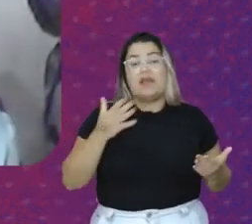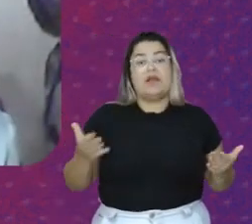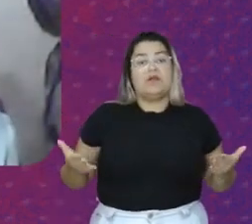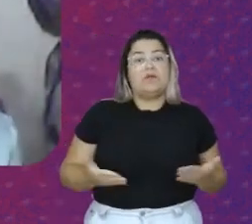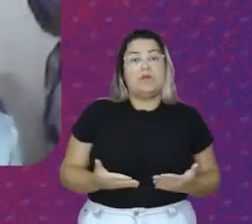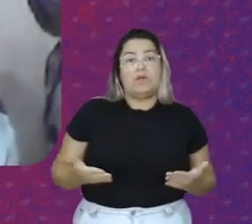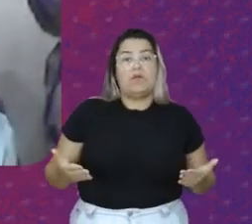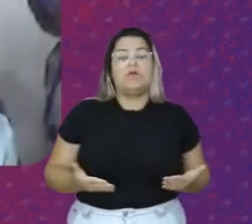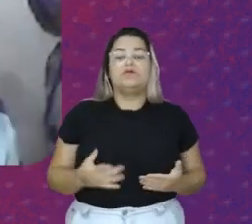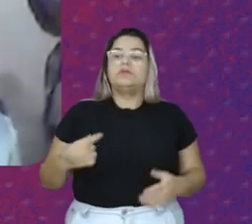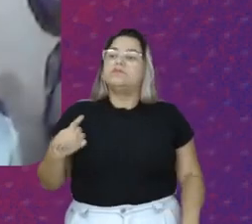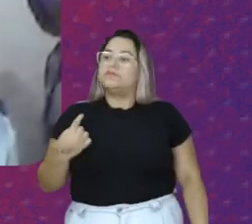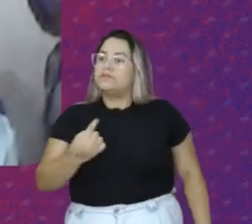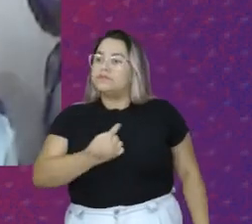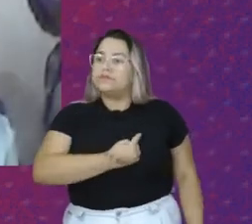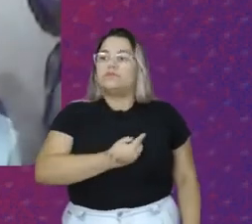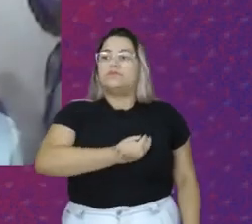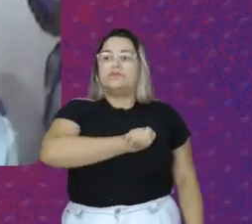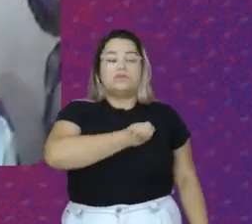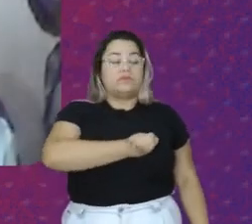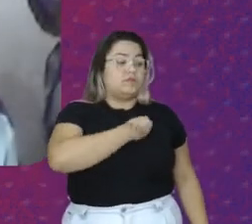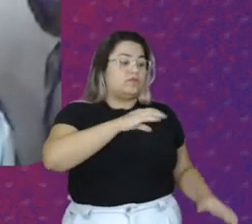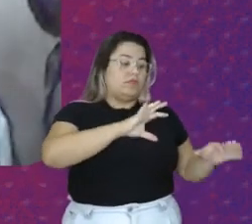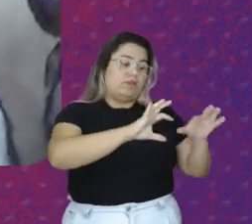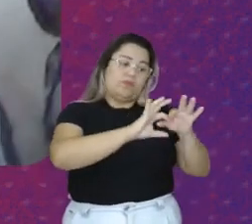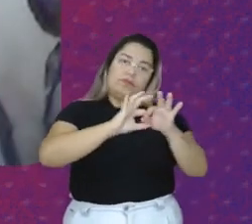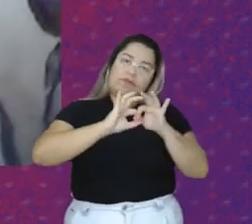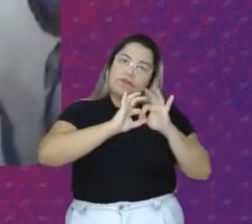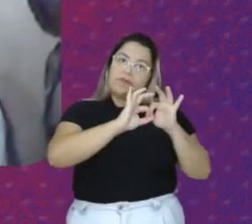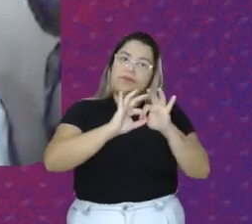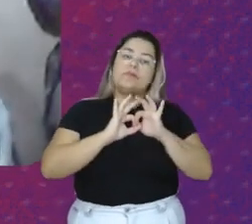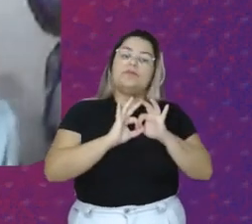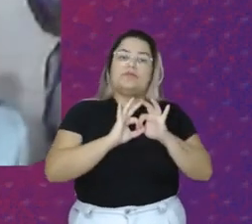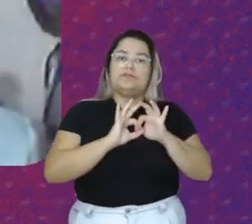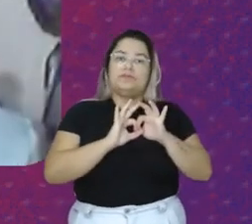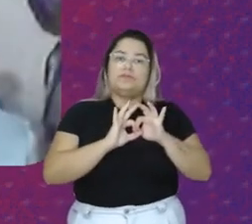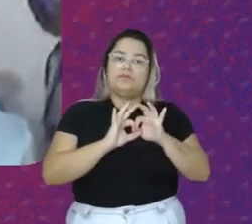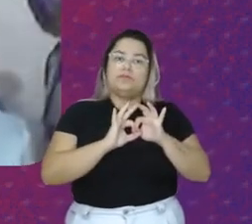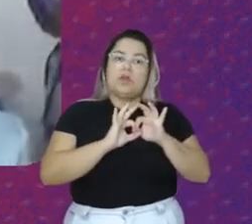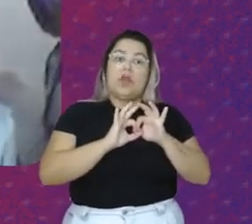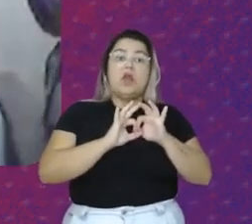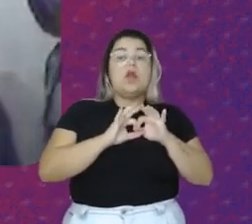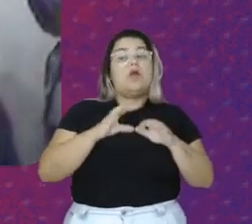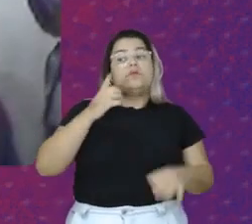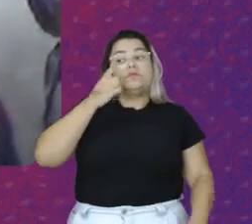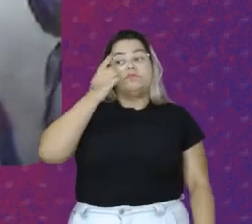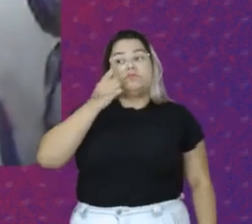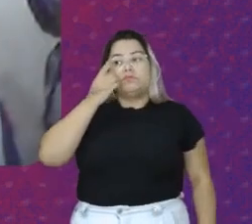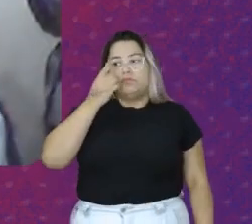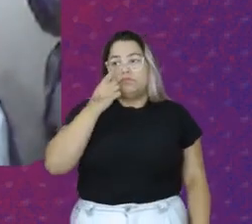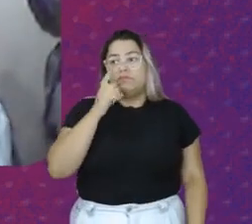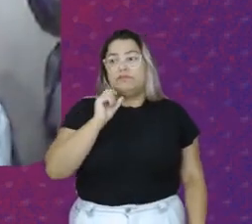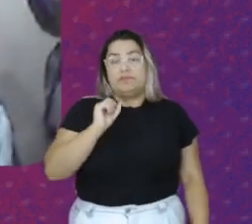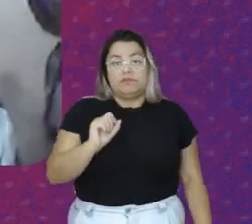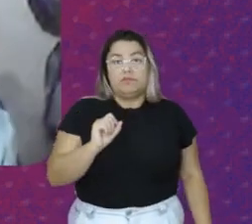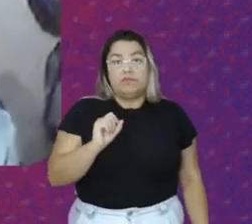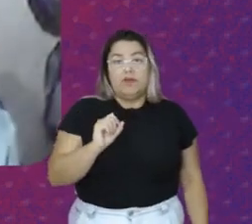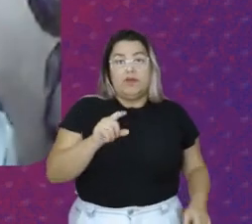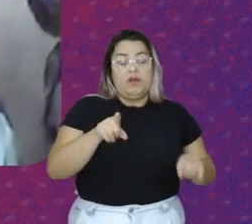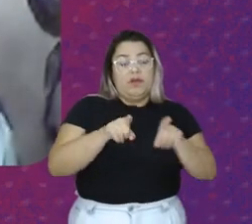que nós estaremos unidos, tanto os parlamentares que, né,